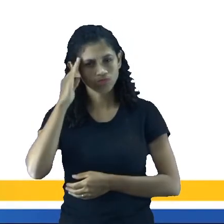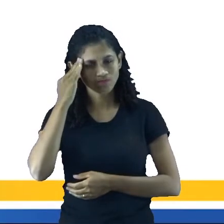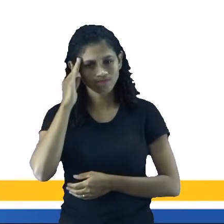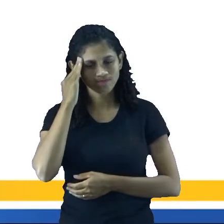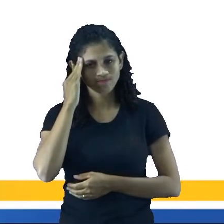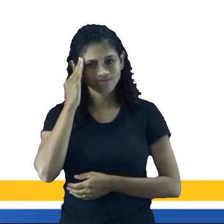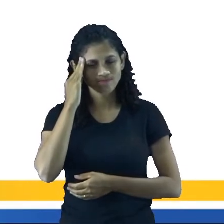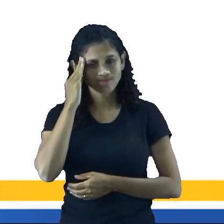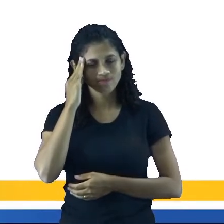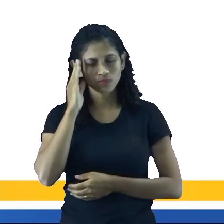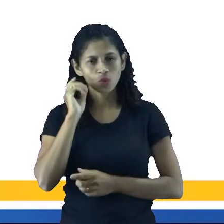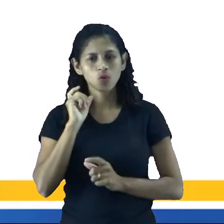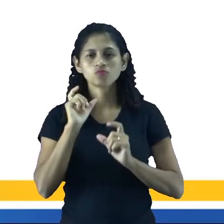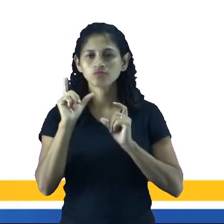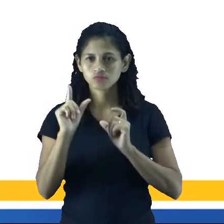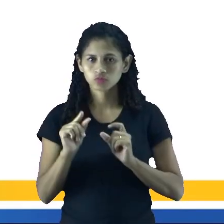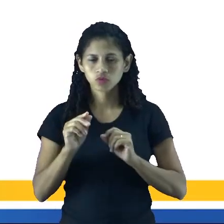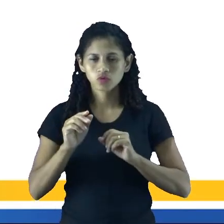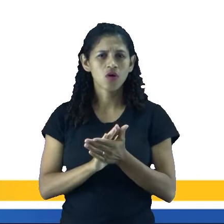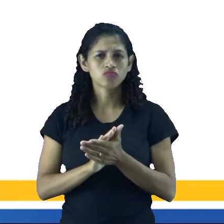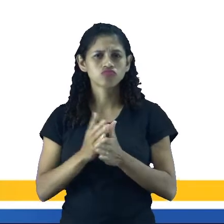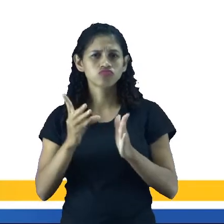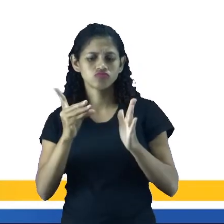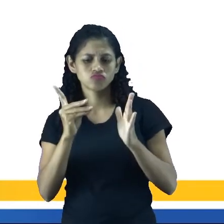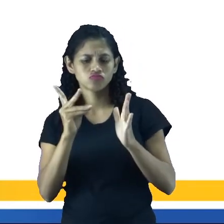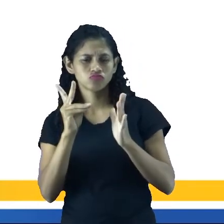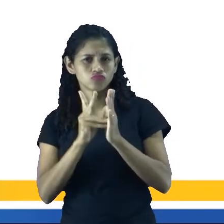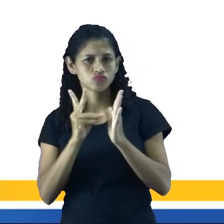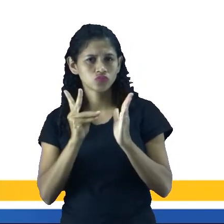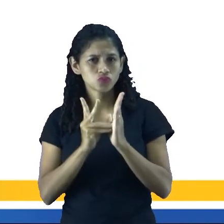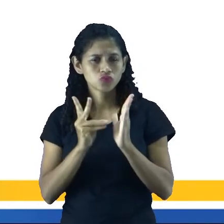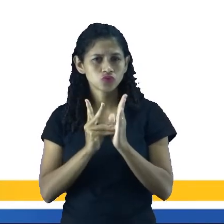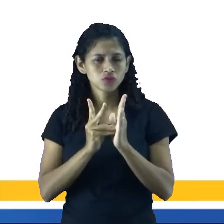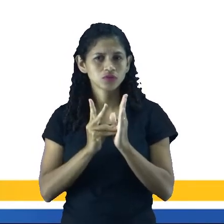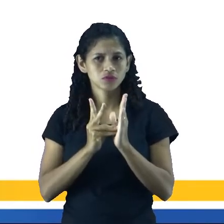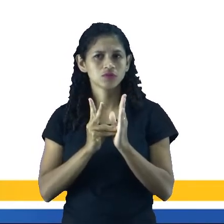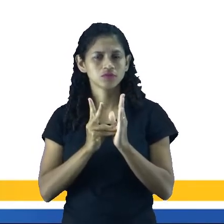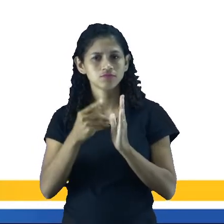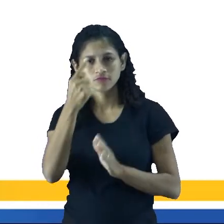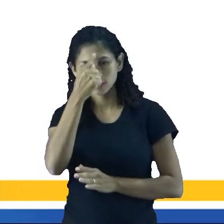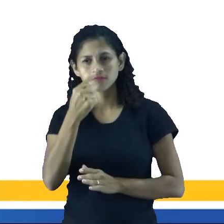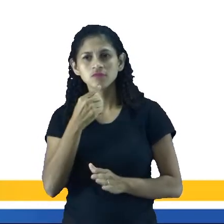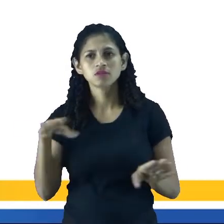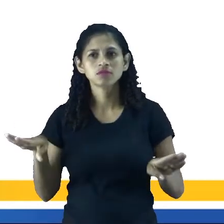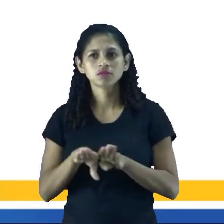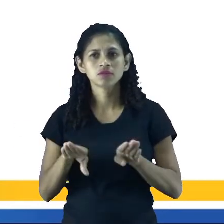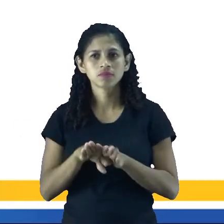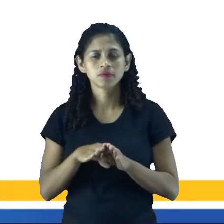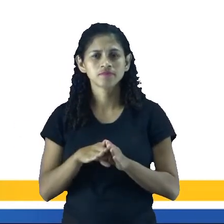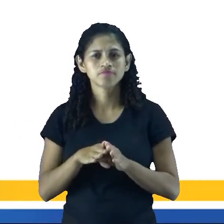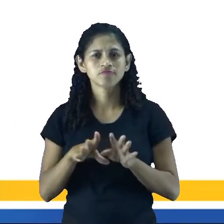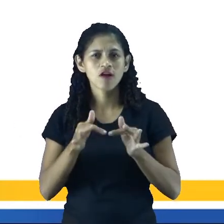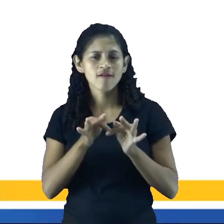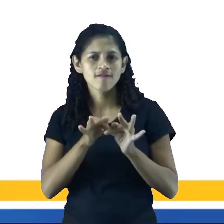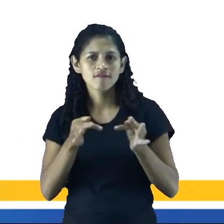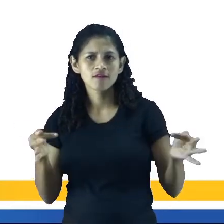movimentos sociais, prioritariamente nós estávamos tratando de sindicatos. E nós sabemos que a existência